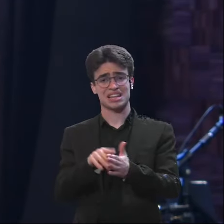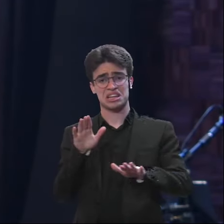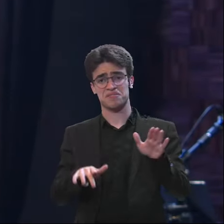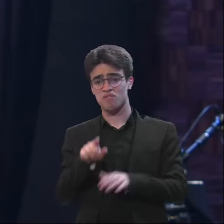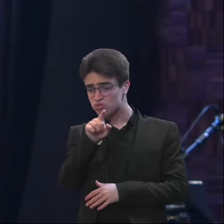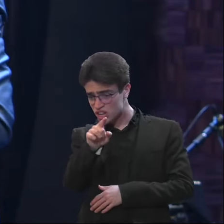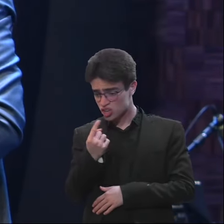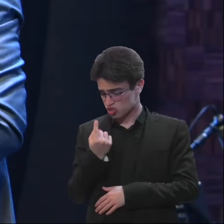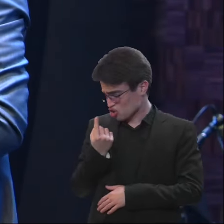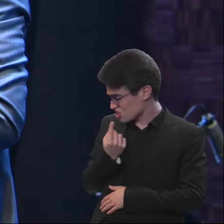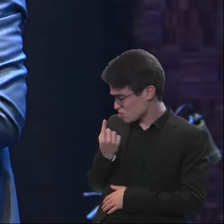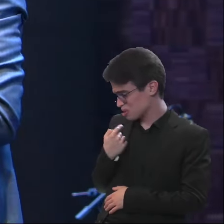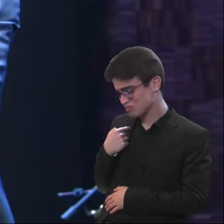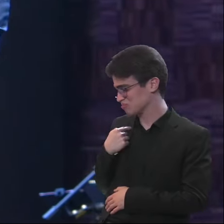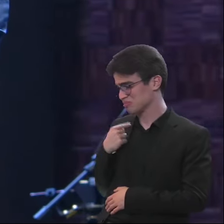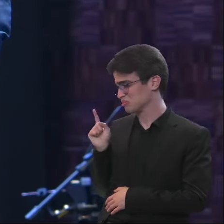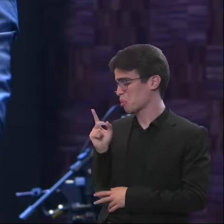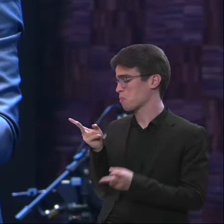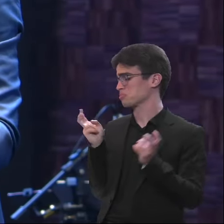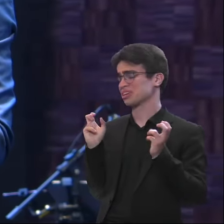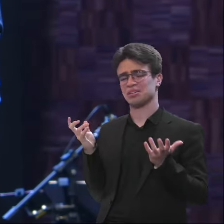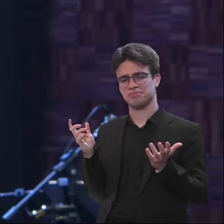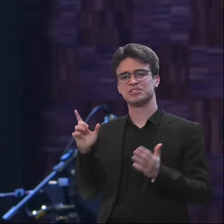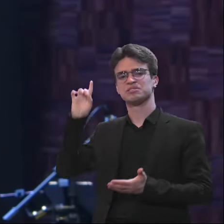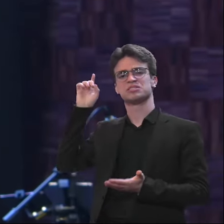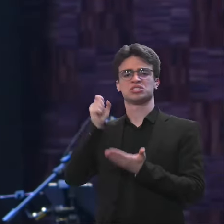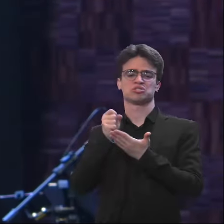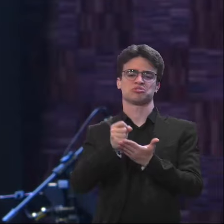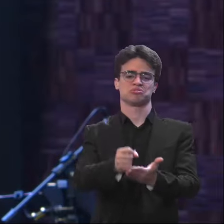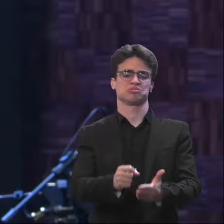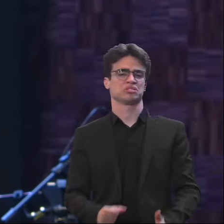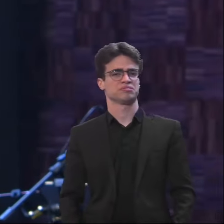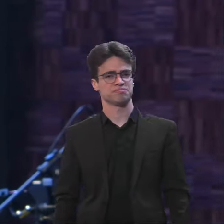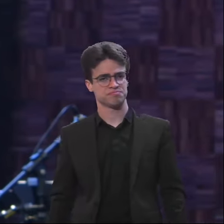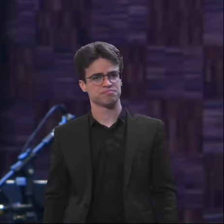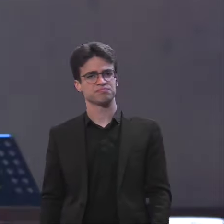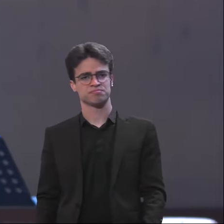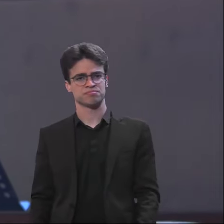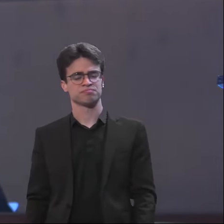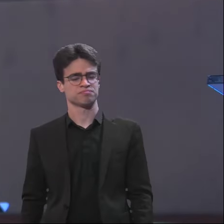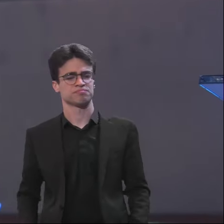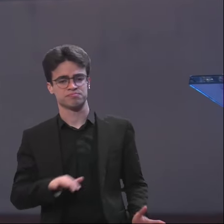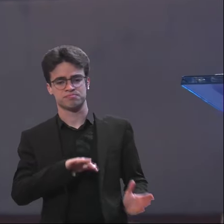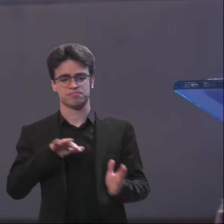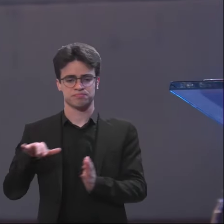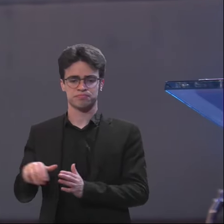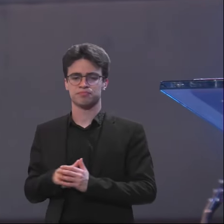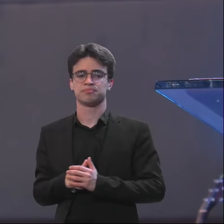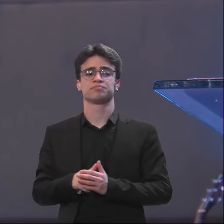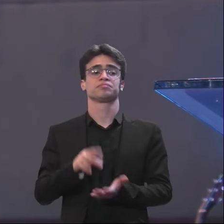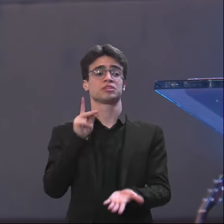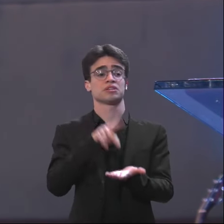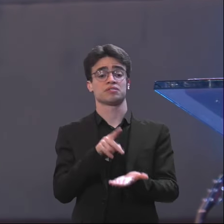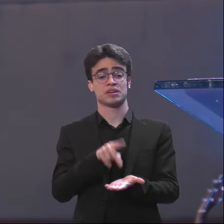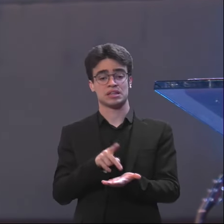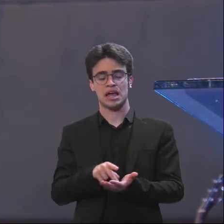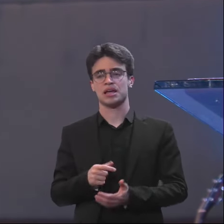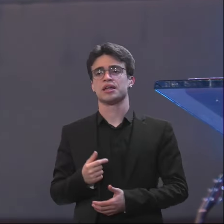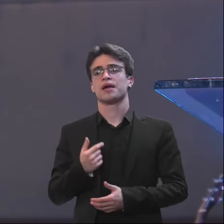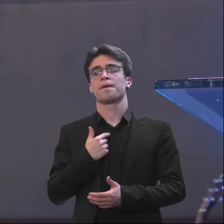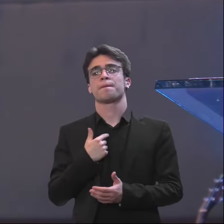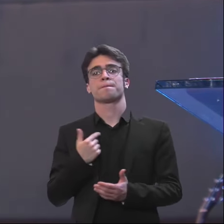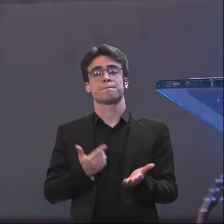sozinho. Eu já contei aqui quando eu assumi a igreja. Logo no começo eu recebi uma mensagem